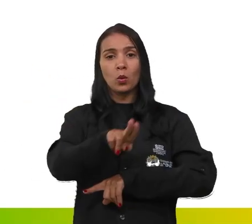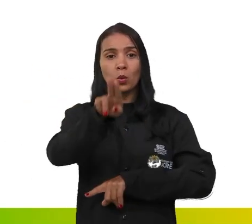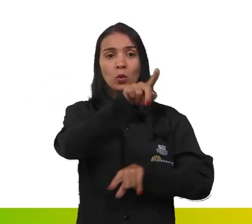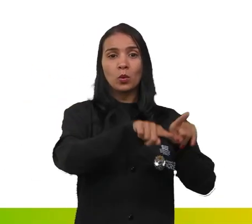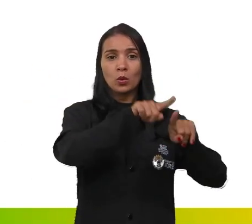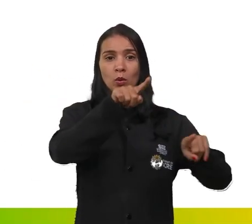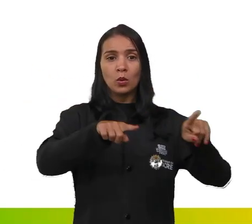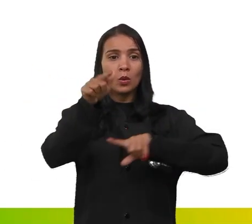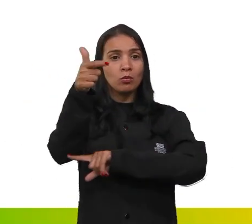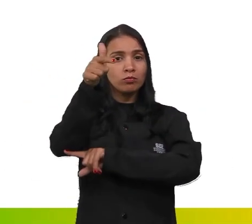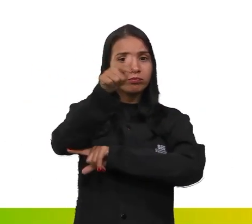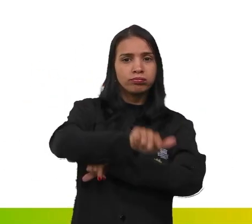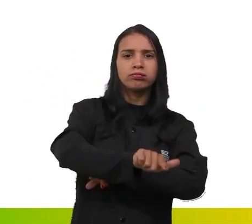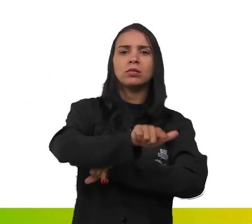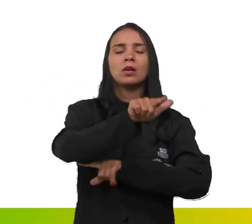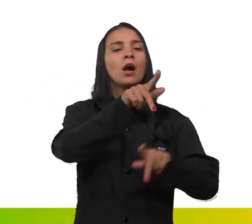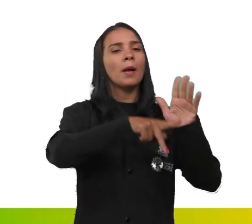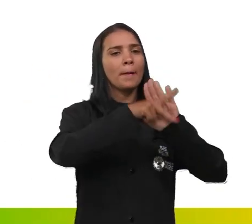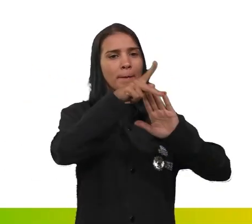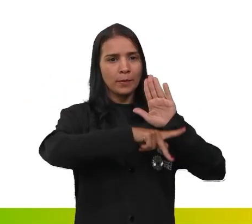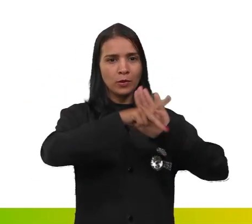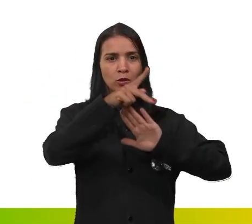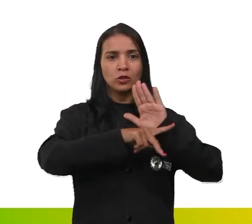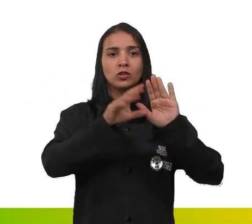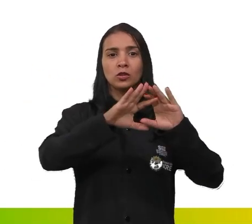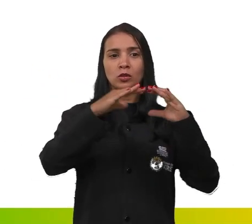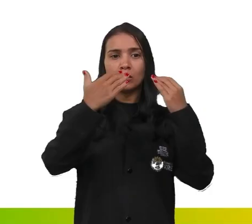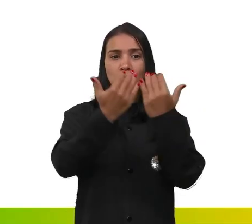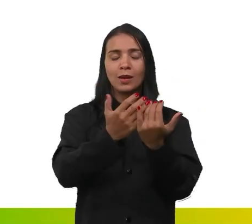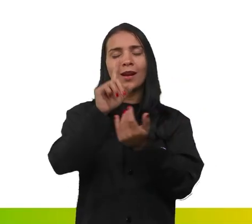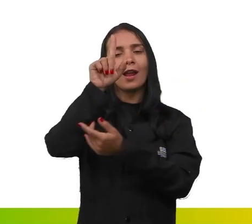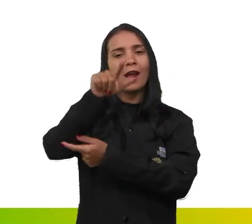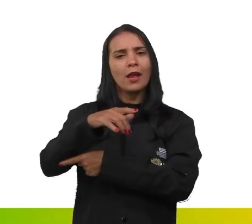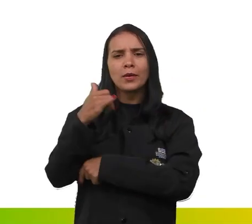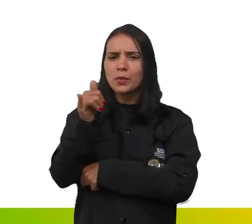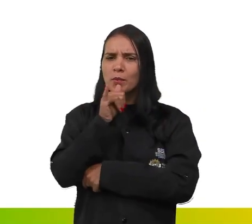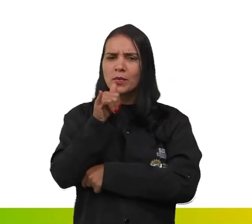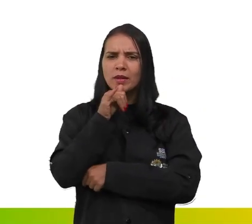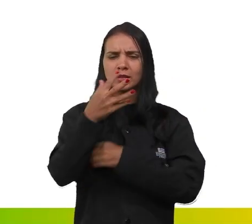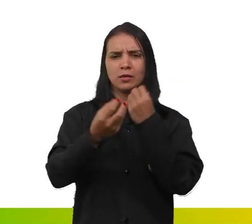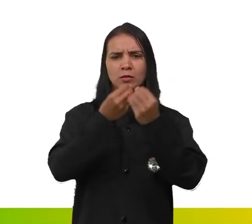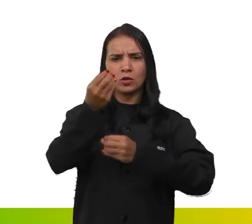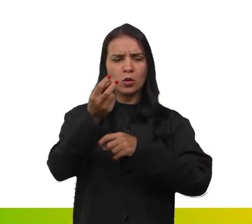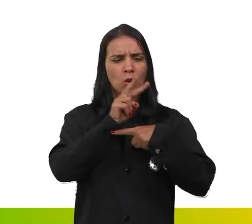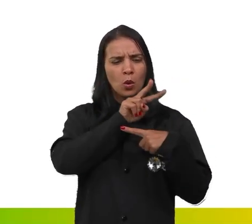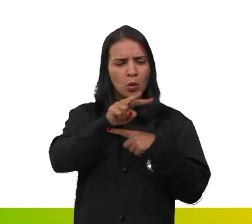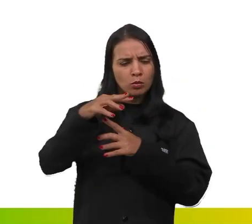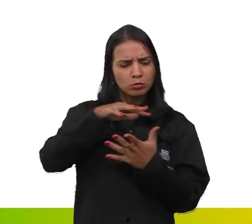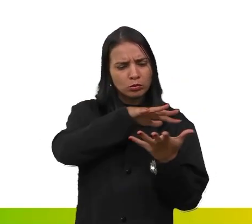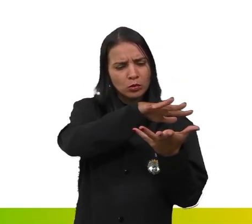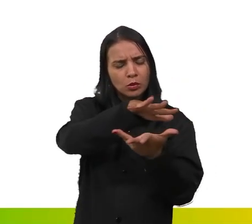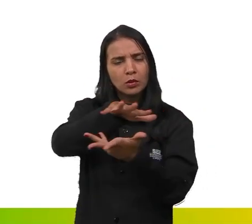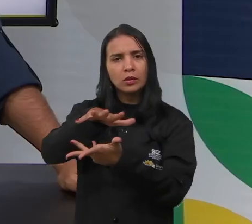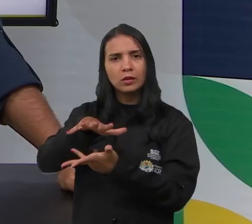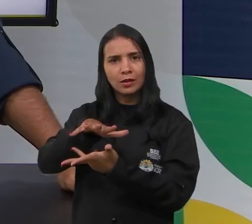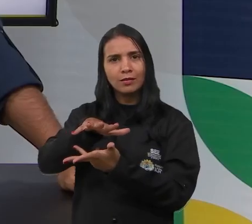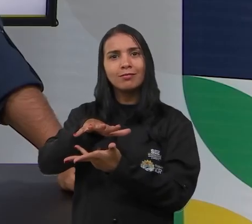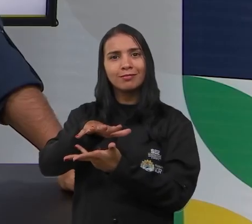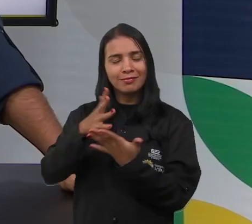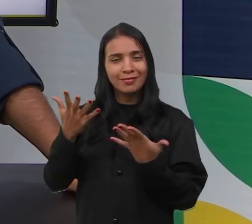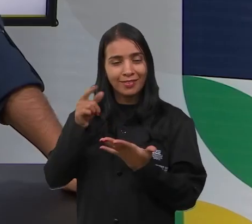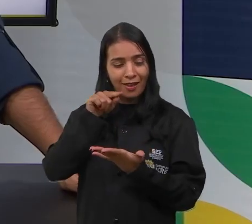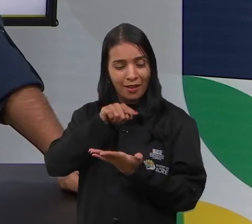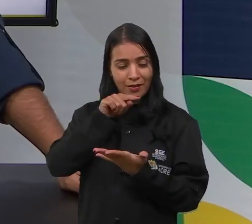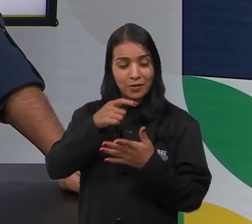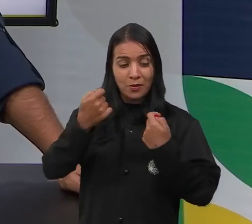são exemplos de como o cuidado com o planeta pode estar integrado às práticas corporais. Em